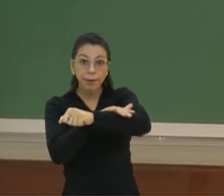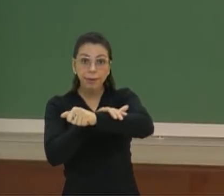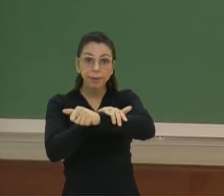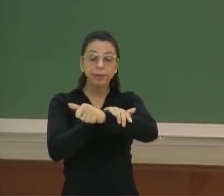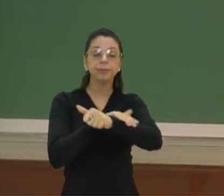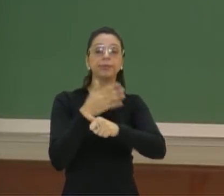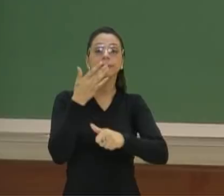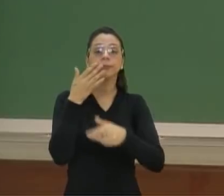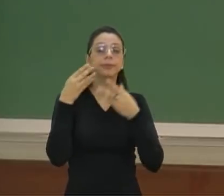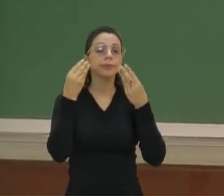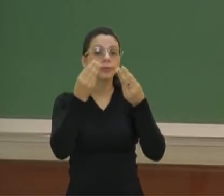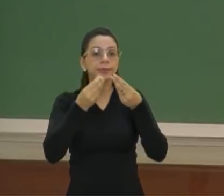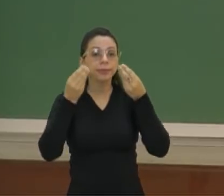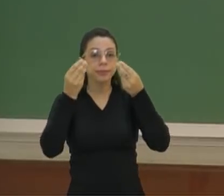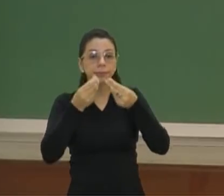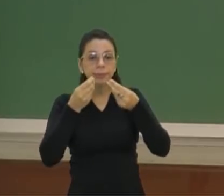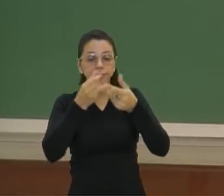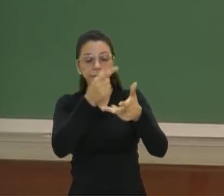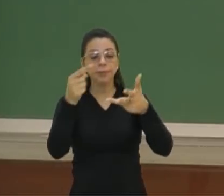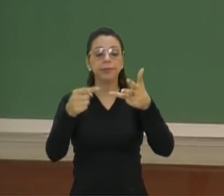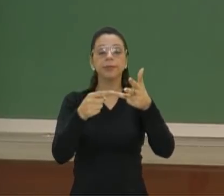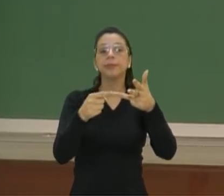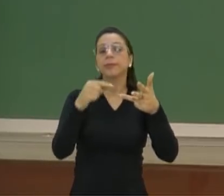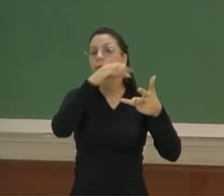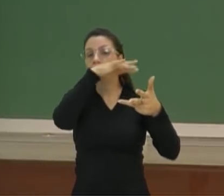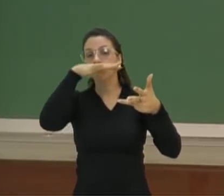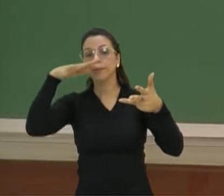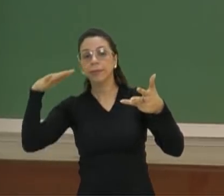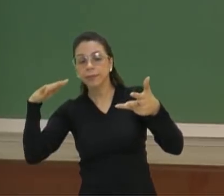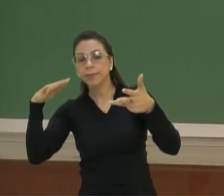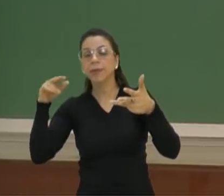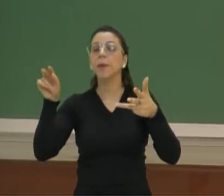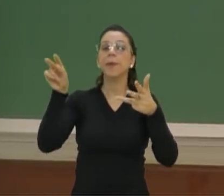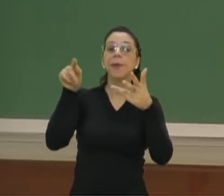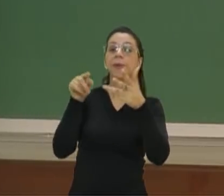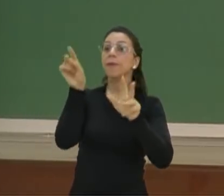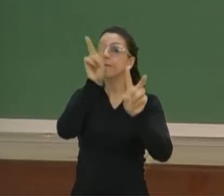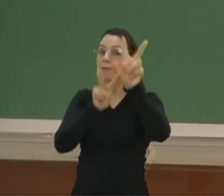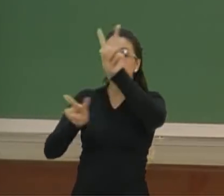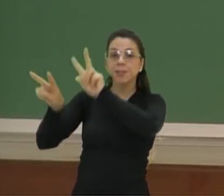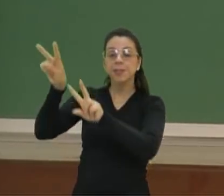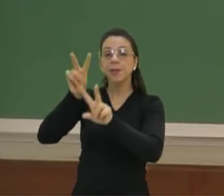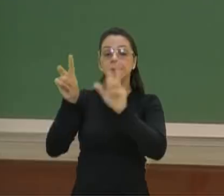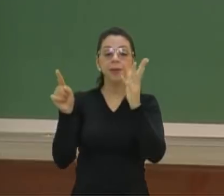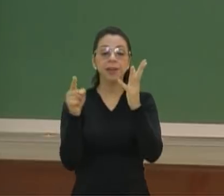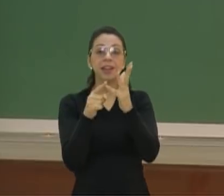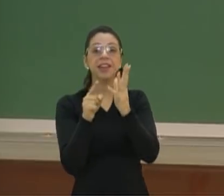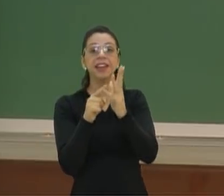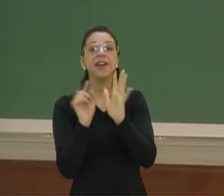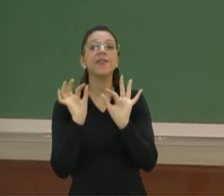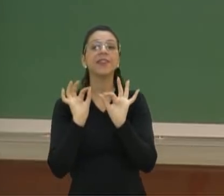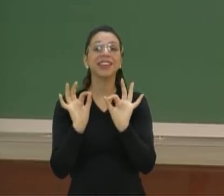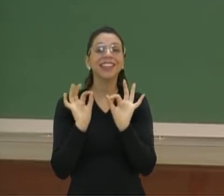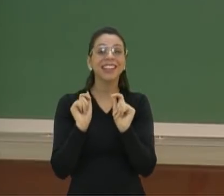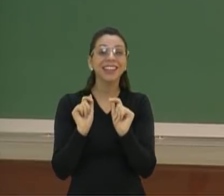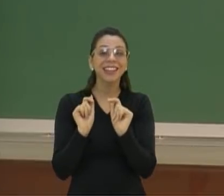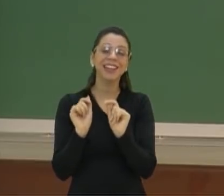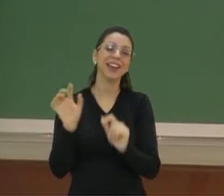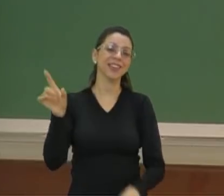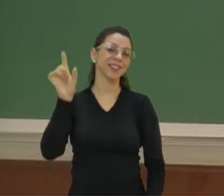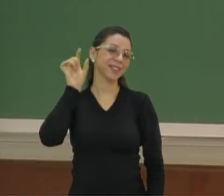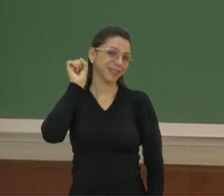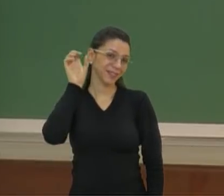do paladar, falamos do olfato, falamos da visão e terminamos na aula passada sobre a